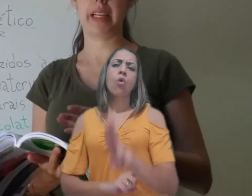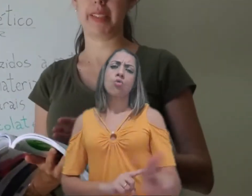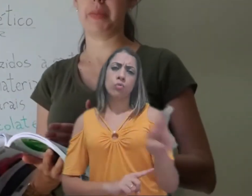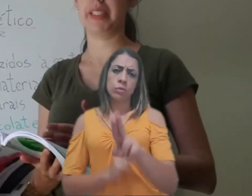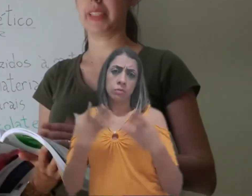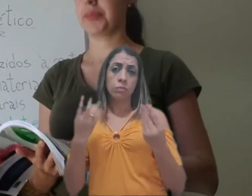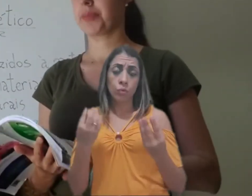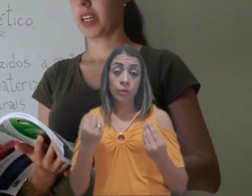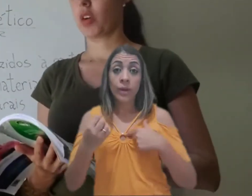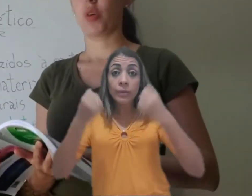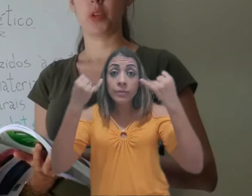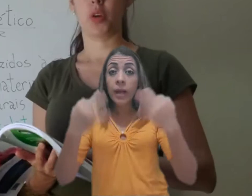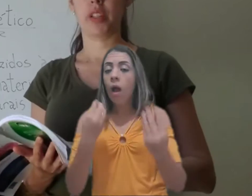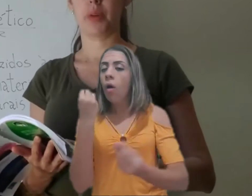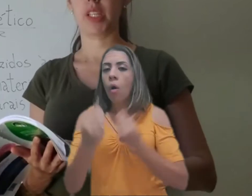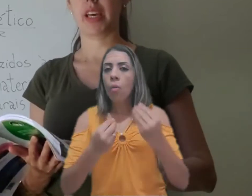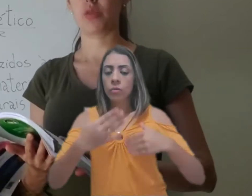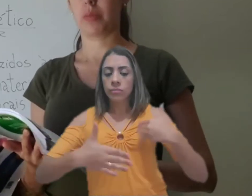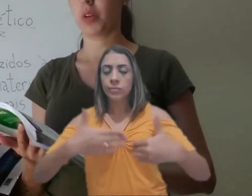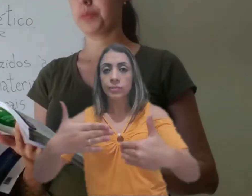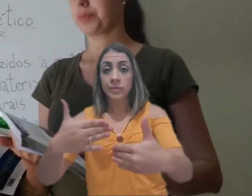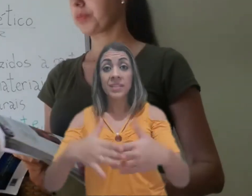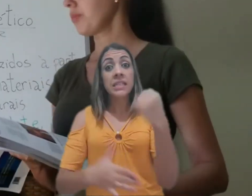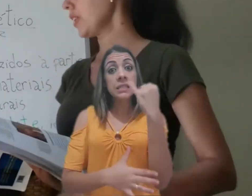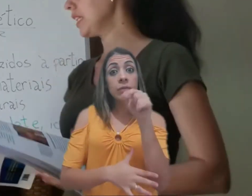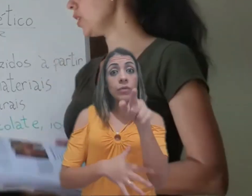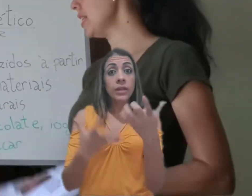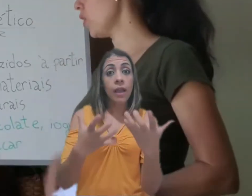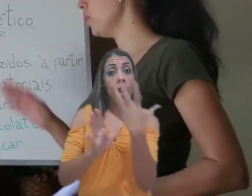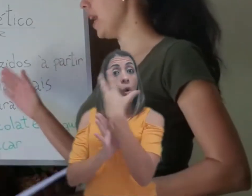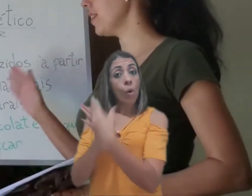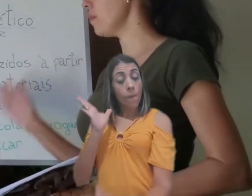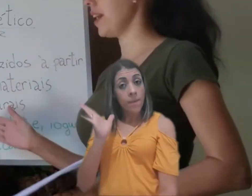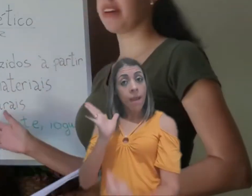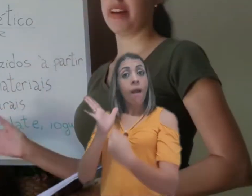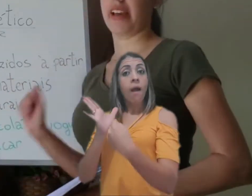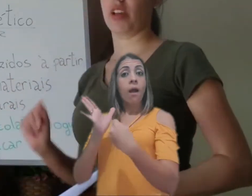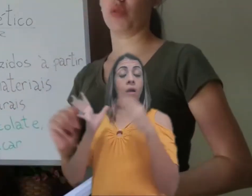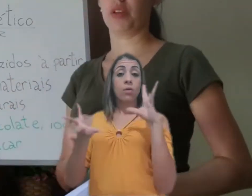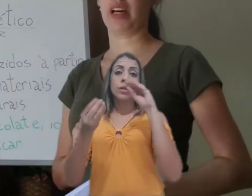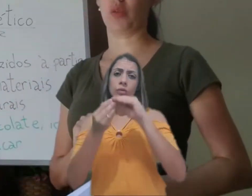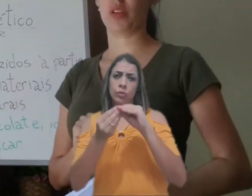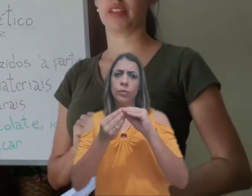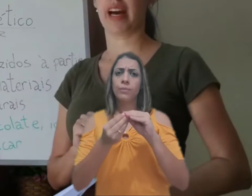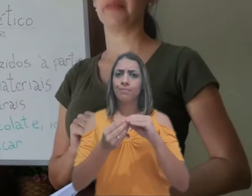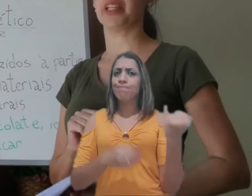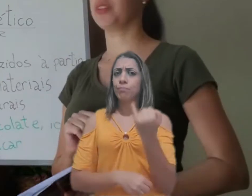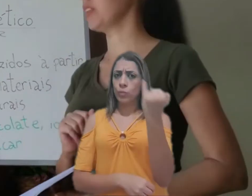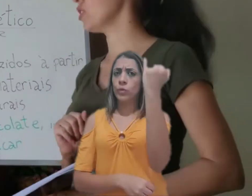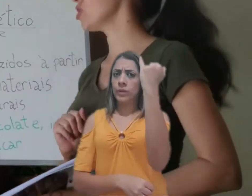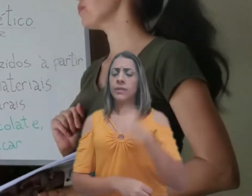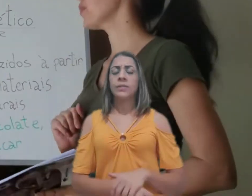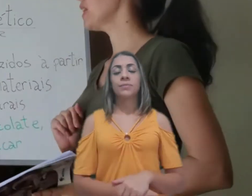eu vou explicar também, tá? Como que ocorre esse processo, tá bom? Então, quem quiser copiar também esse resuminho da lousa, tá?